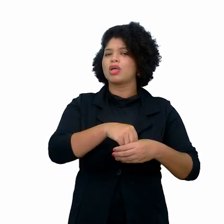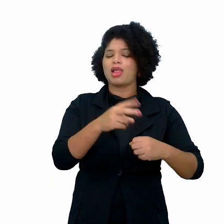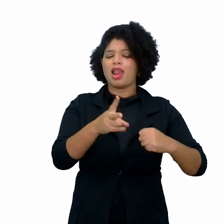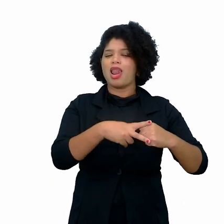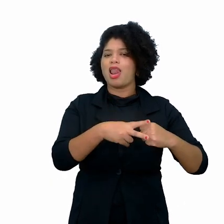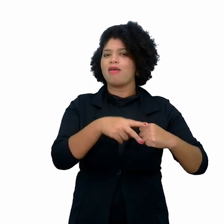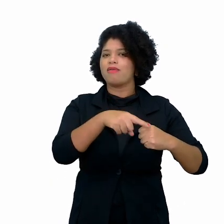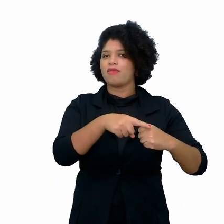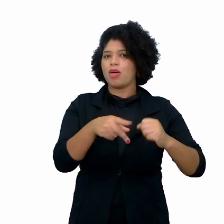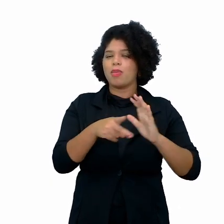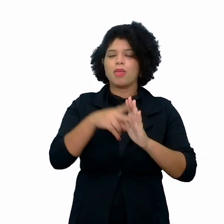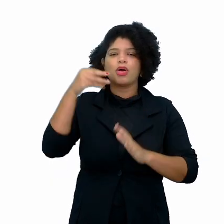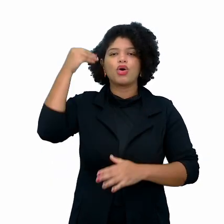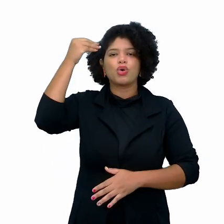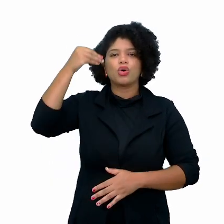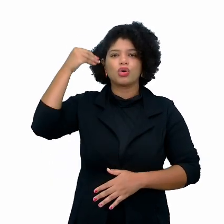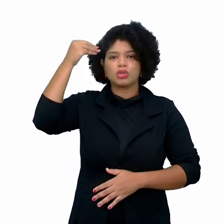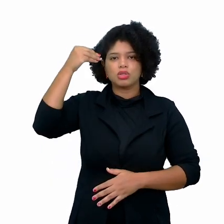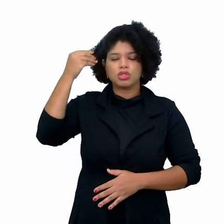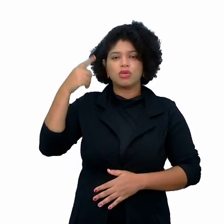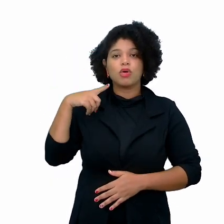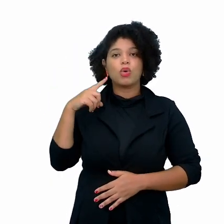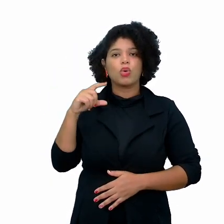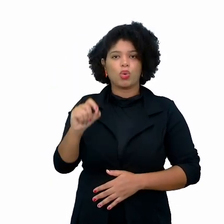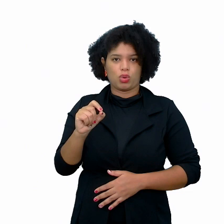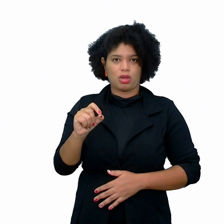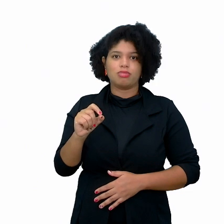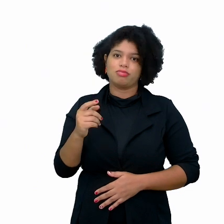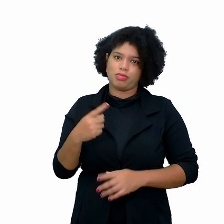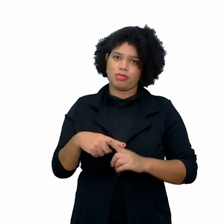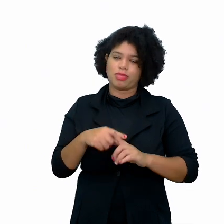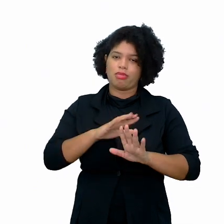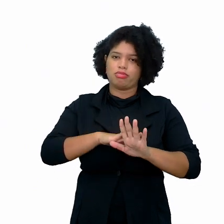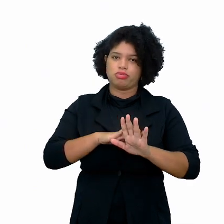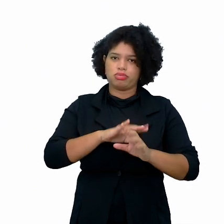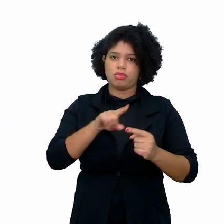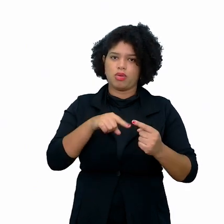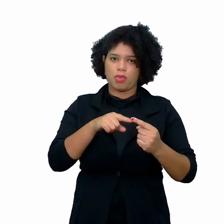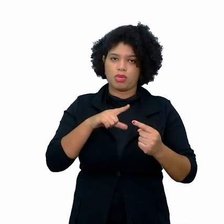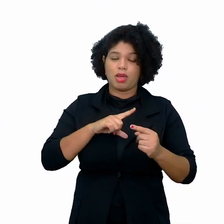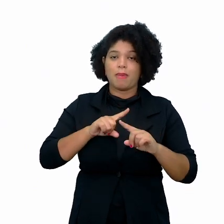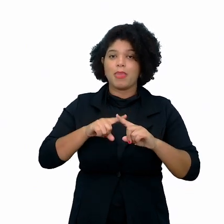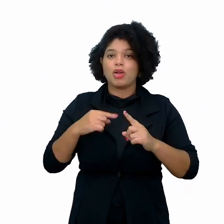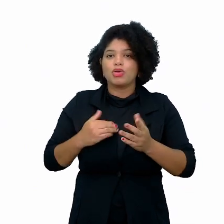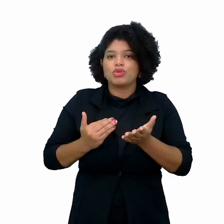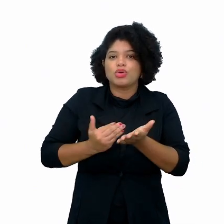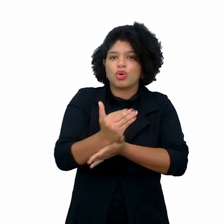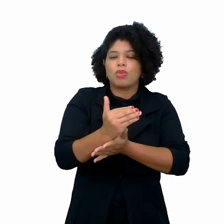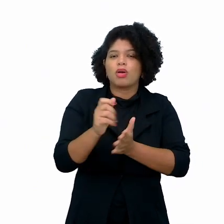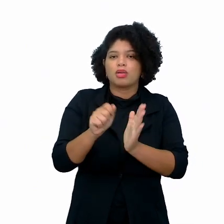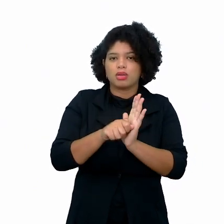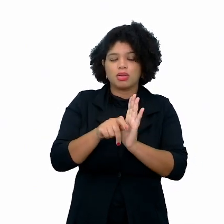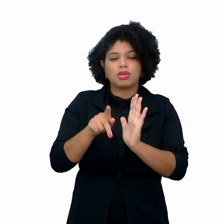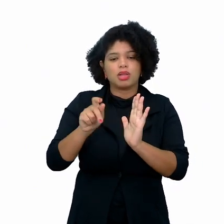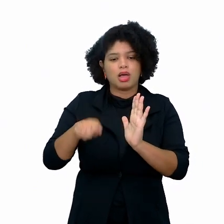processo cognitivo pretendido. E nesse caso, podemos começar com a